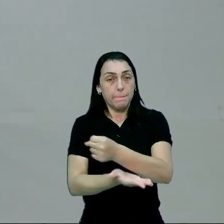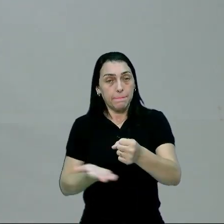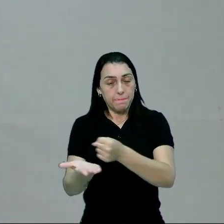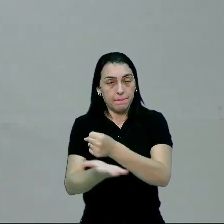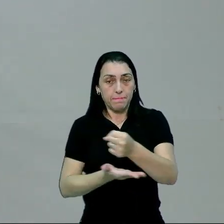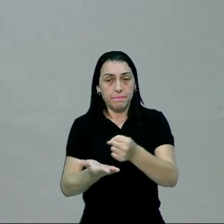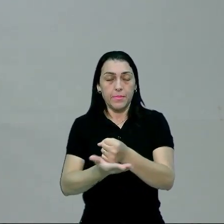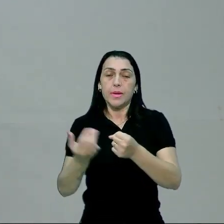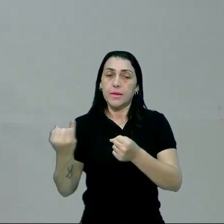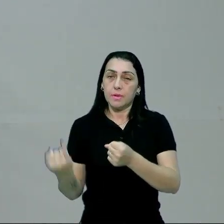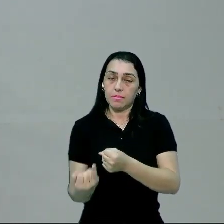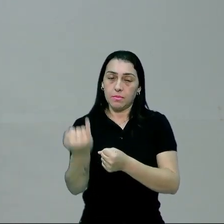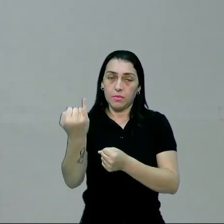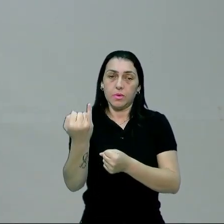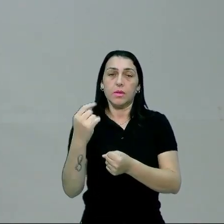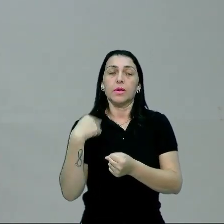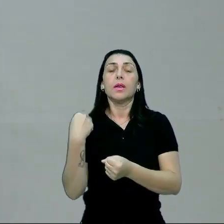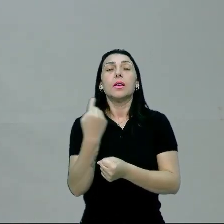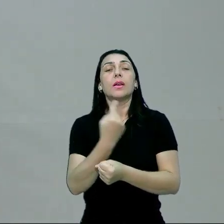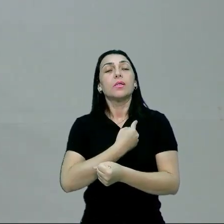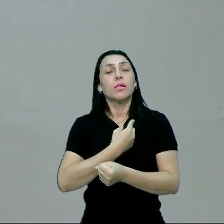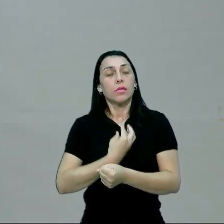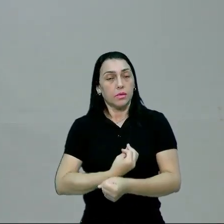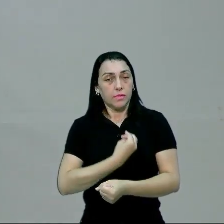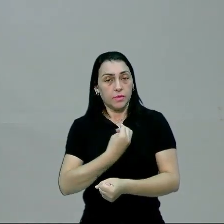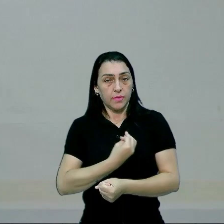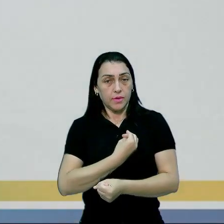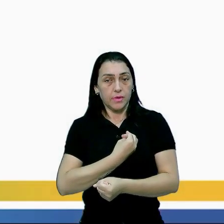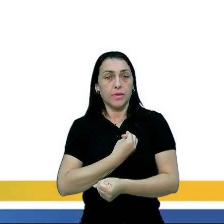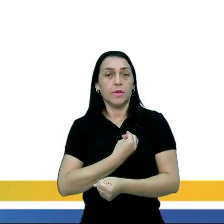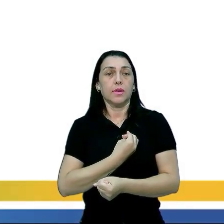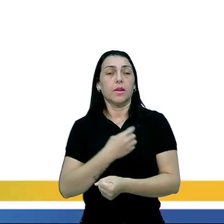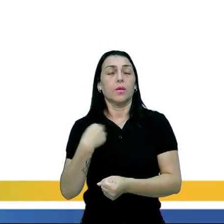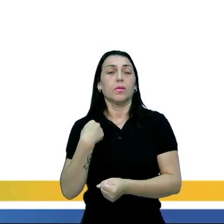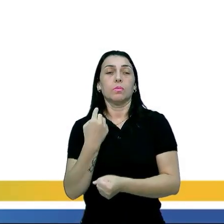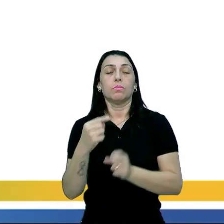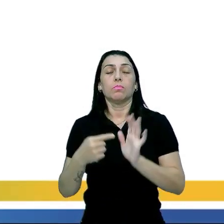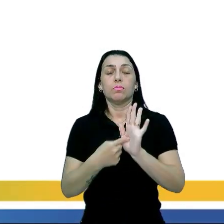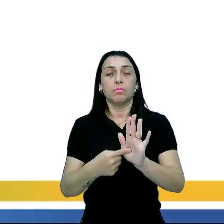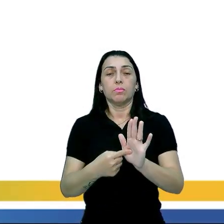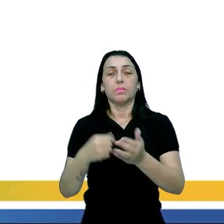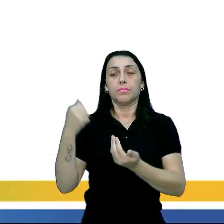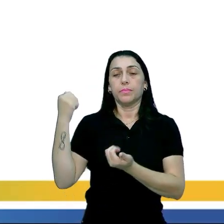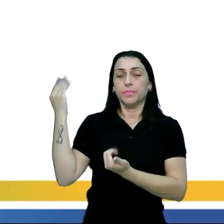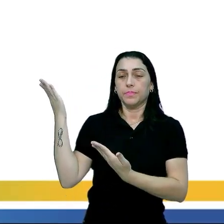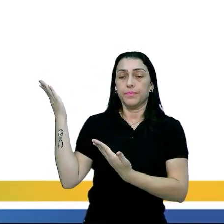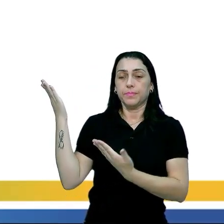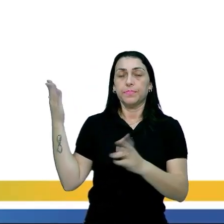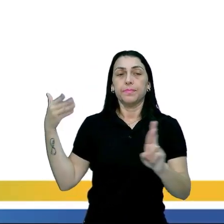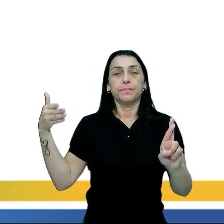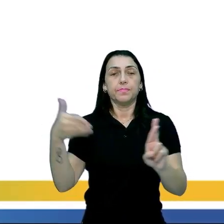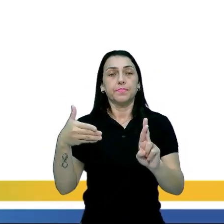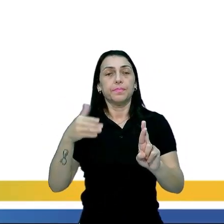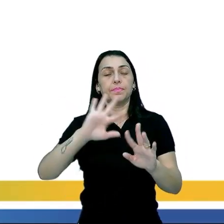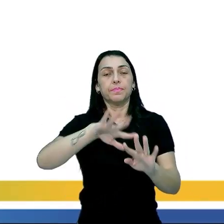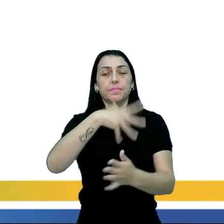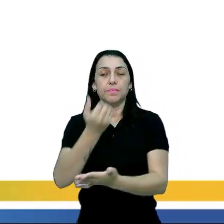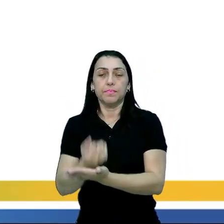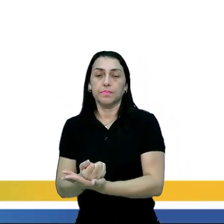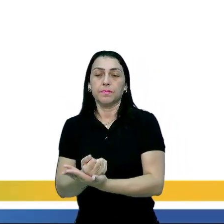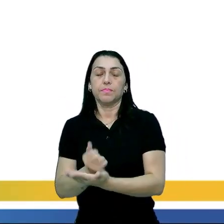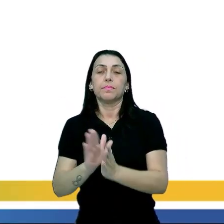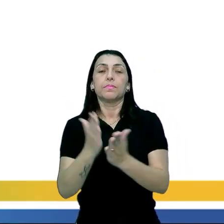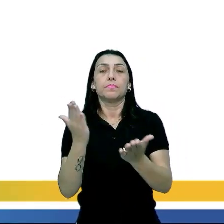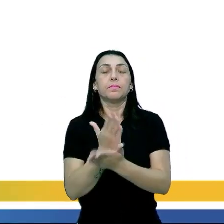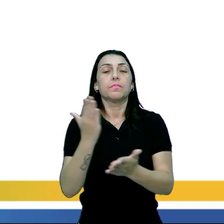e elementar, que é a nossa sobrevivência. Agora eu mostro para vocês a referência bibliográfica do nosso